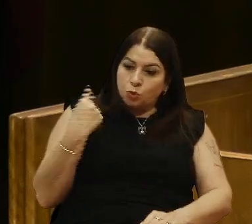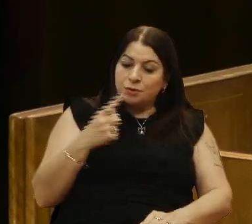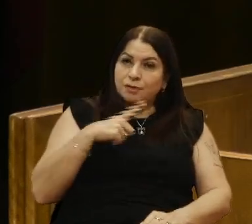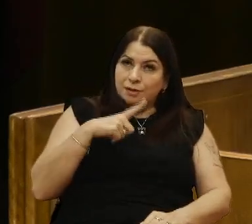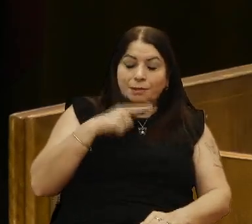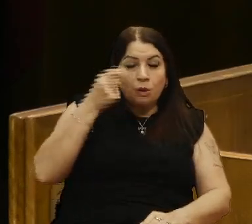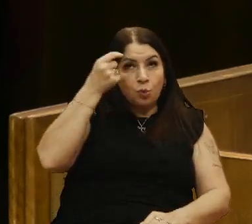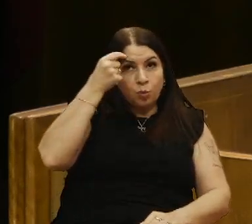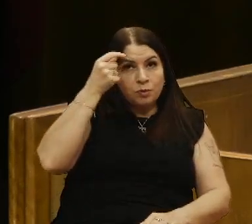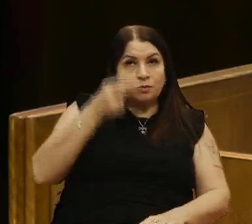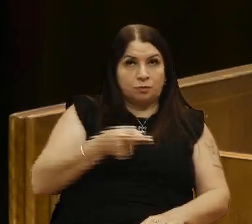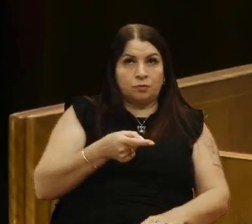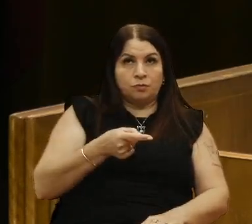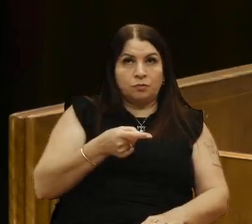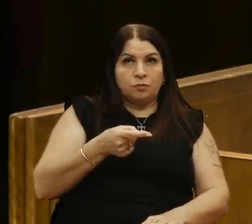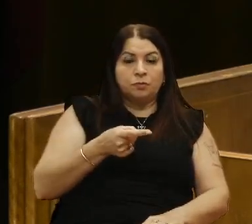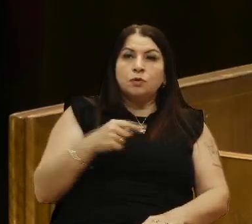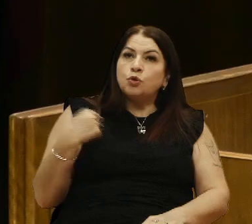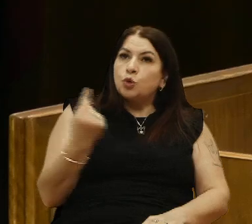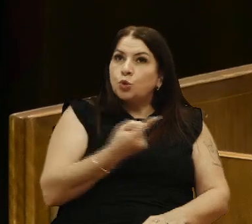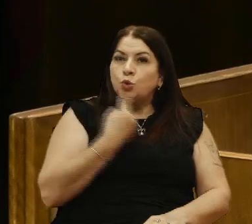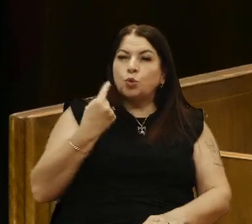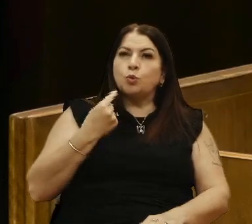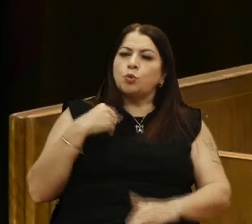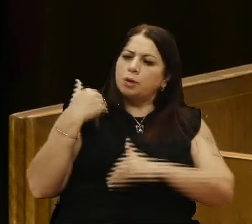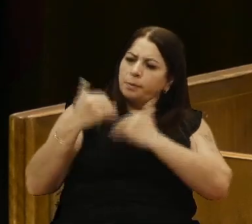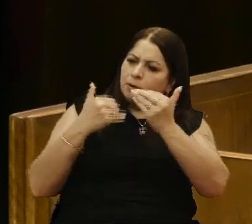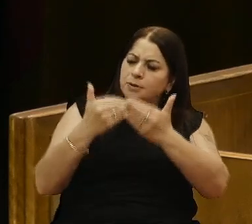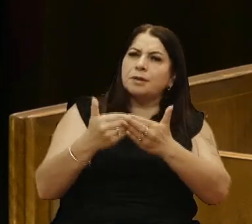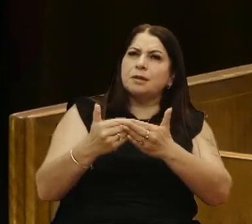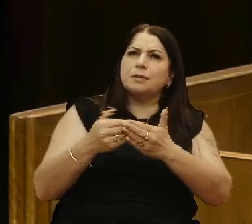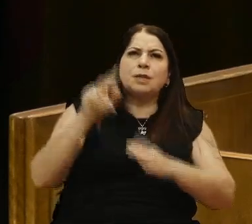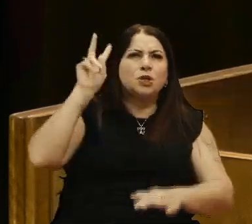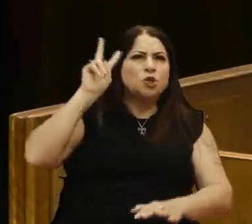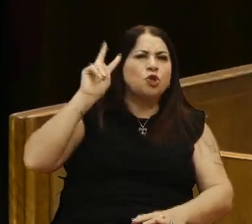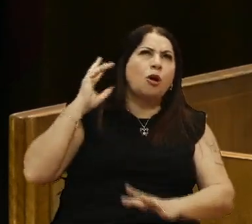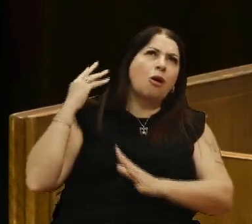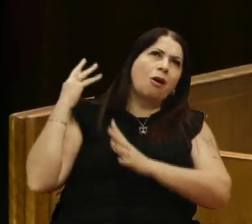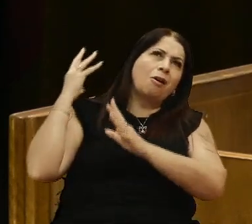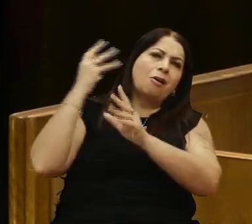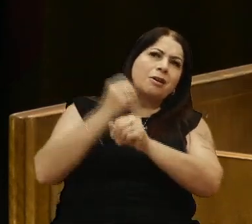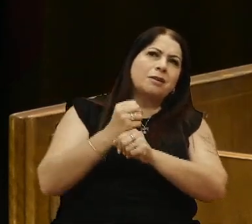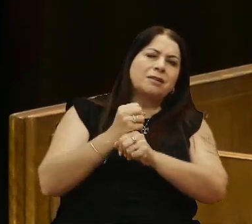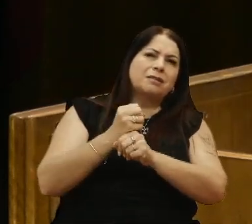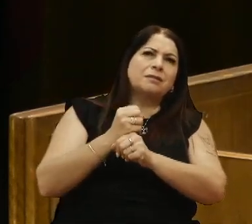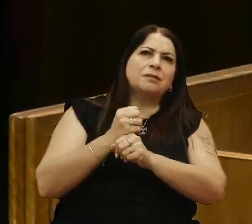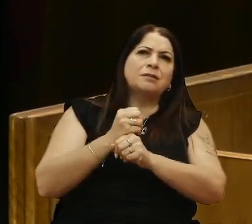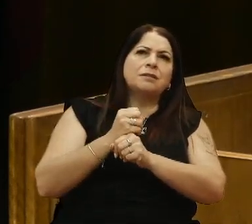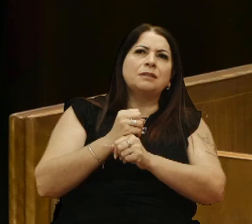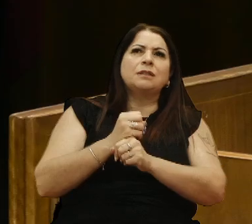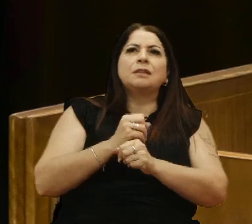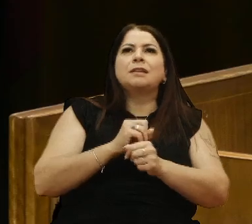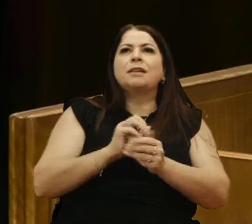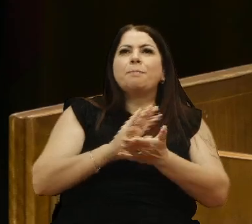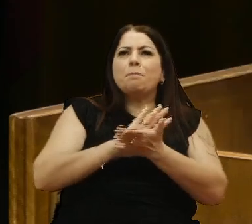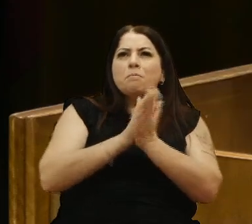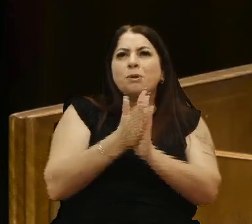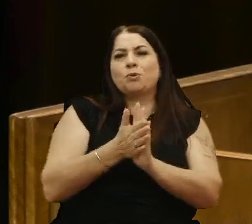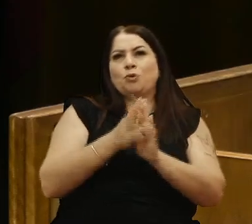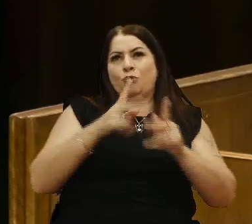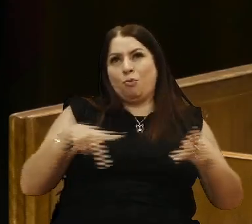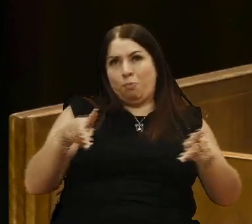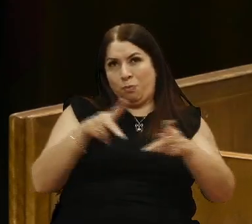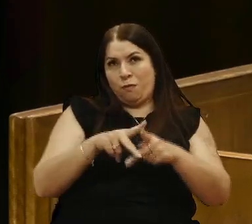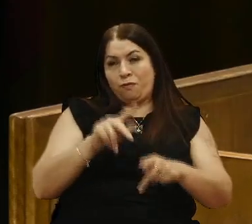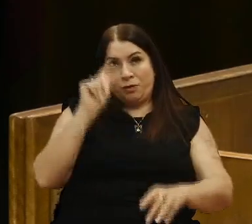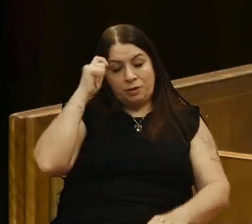a consciência de que todo esse processo histórico que massacrou o povo negro